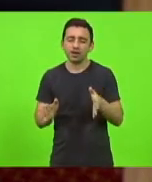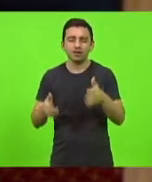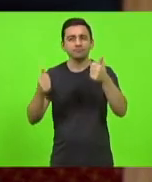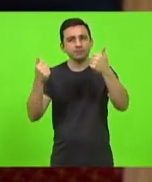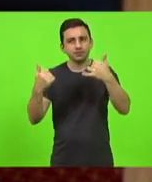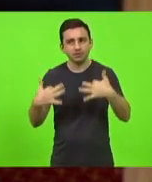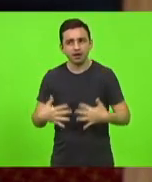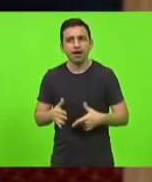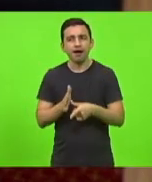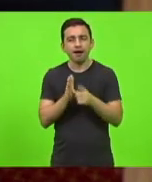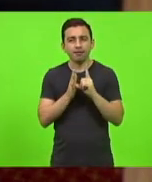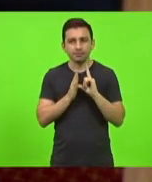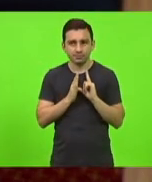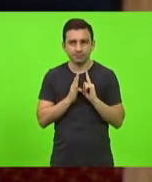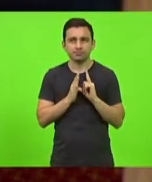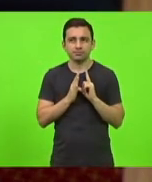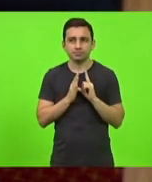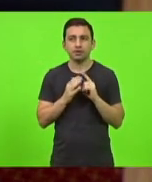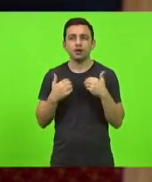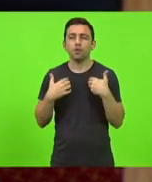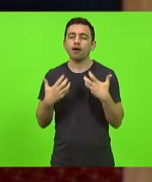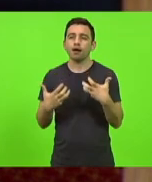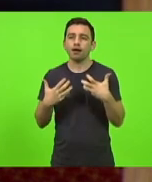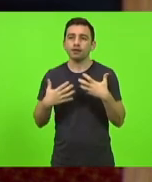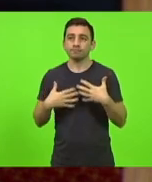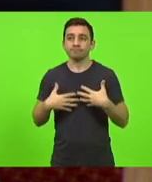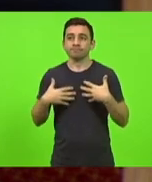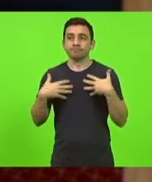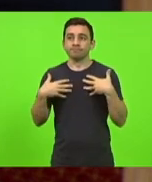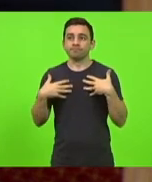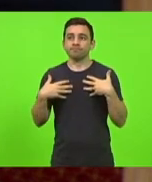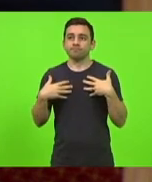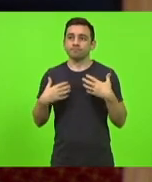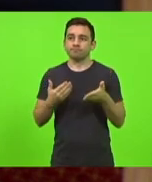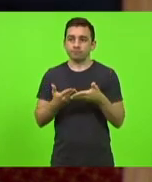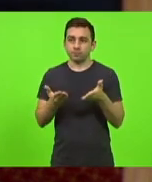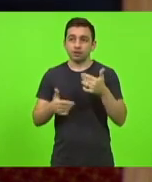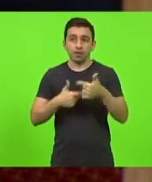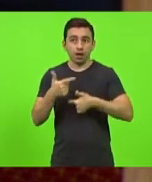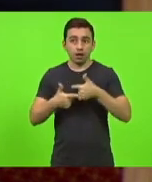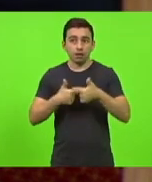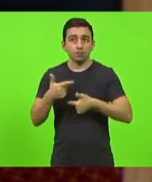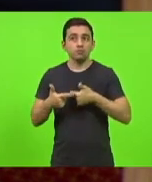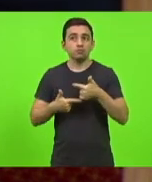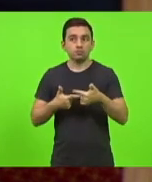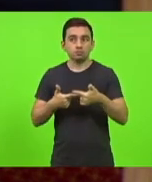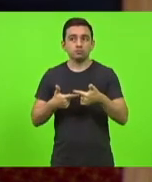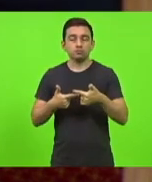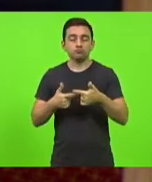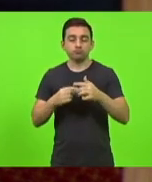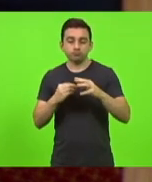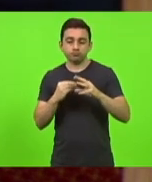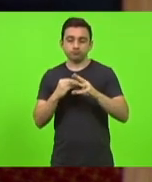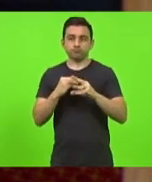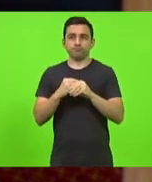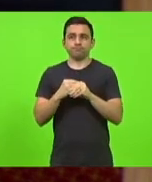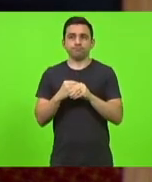pouco antes. Eu quero aqui apenas enaltecer o trabalho de Vossa Excelência na inclusão da emenda